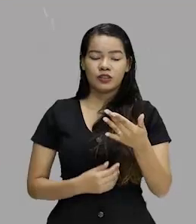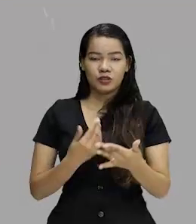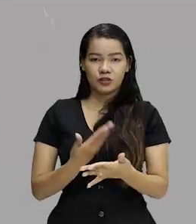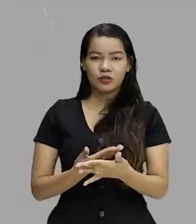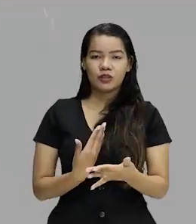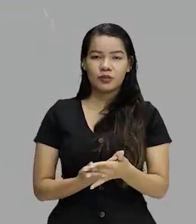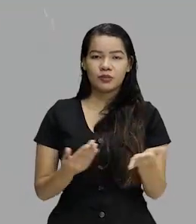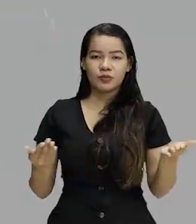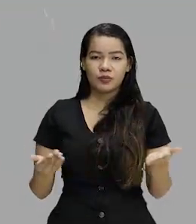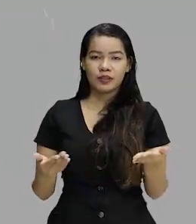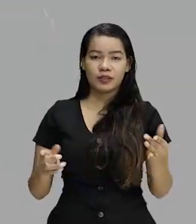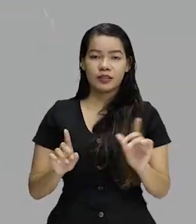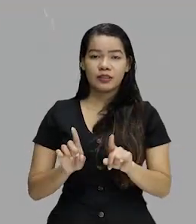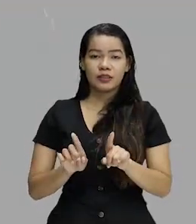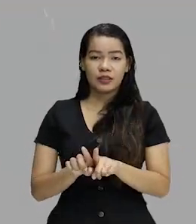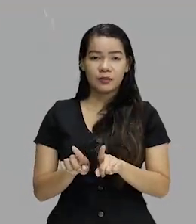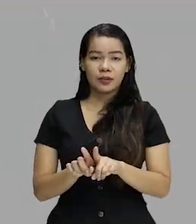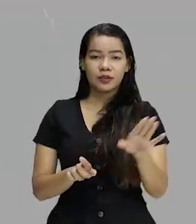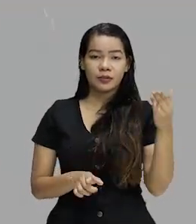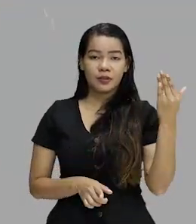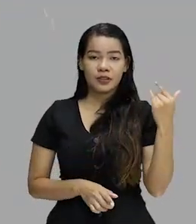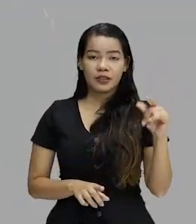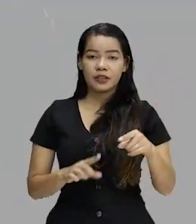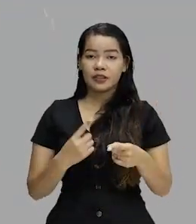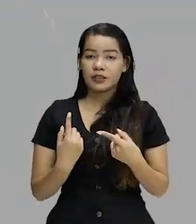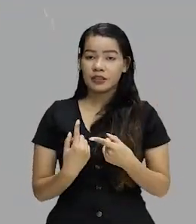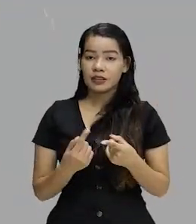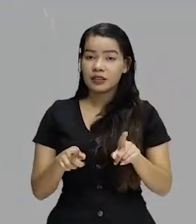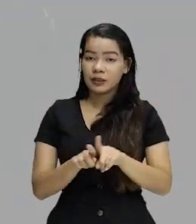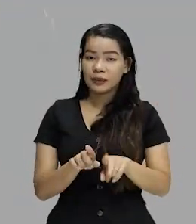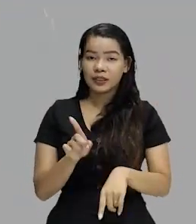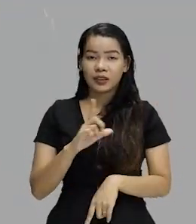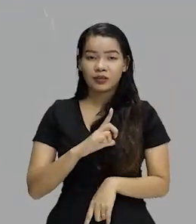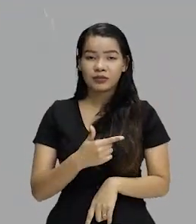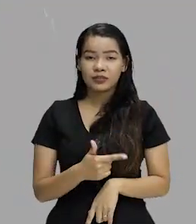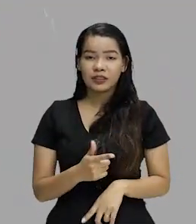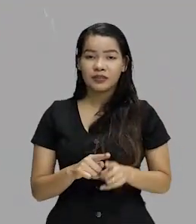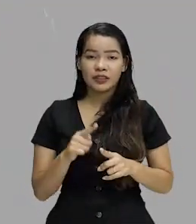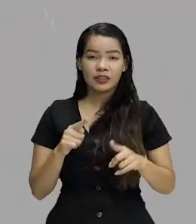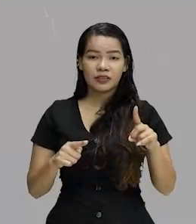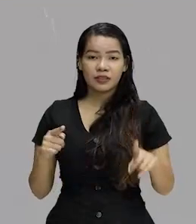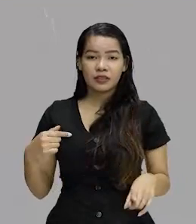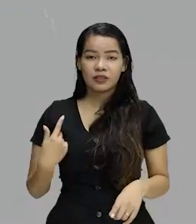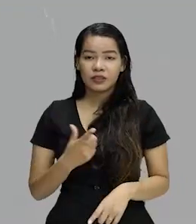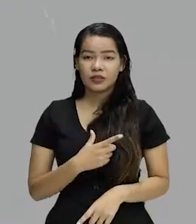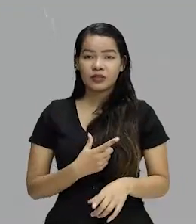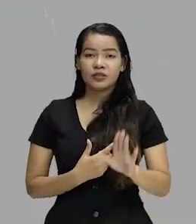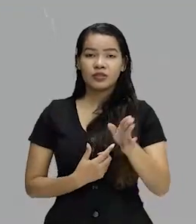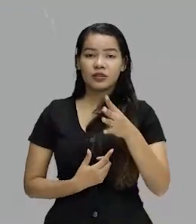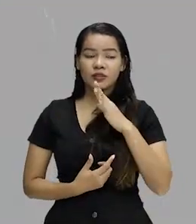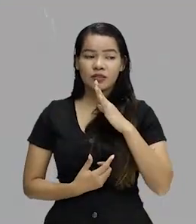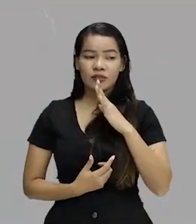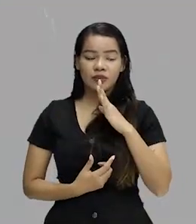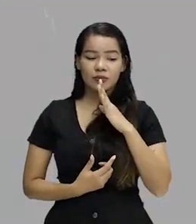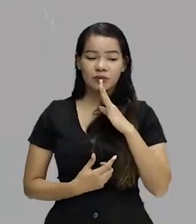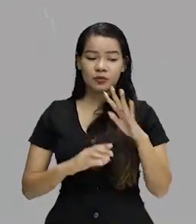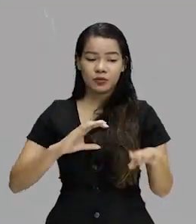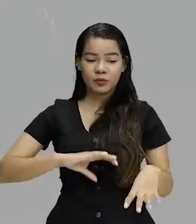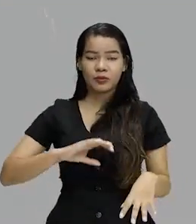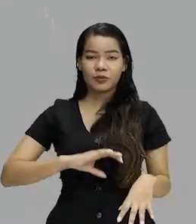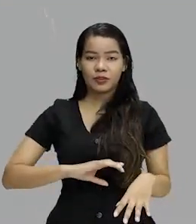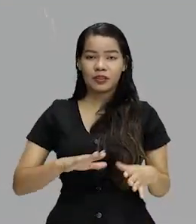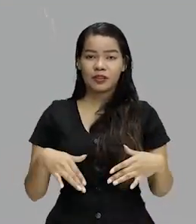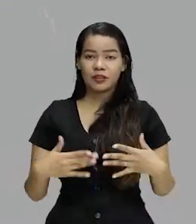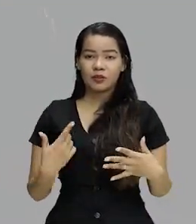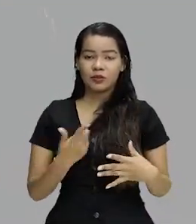aquelas variações que nós conhecemos no português, como as desinências verbais, certo? Então, o nosso roteiro de hoje, nós vamos iniciar por